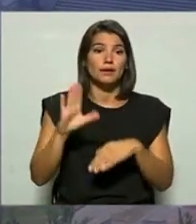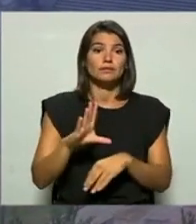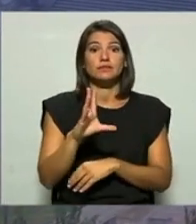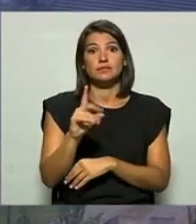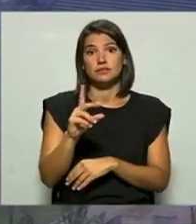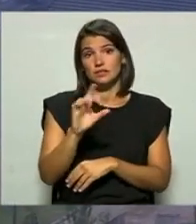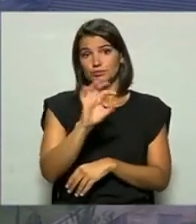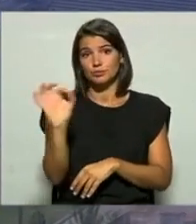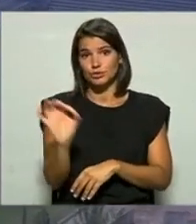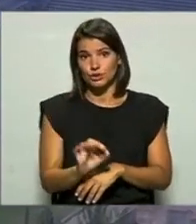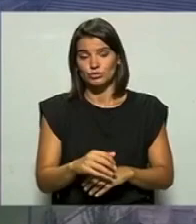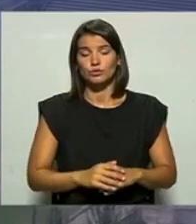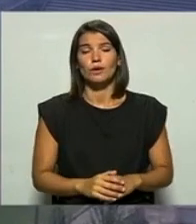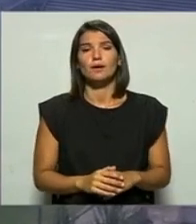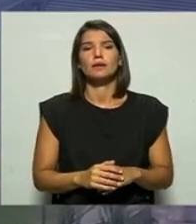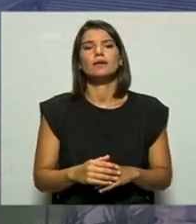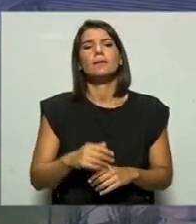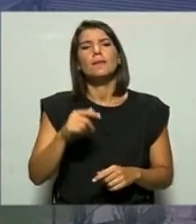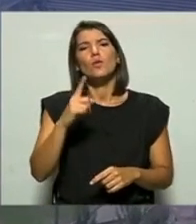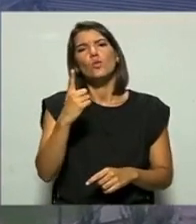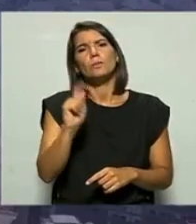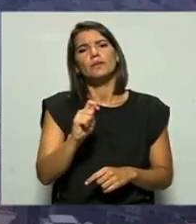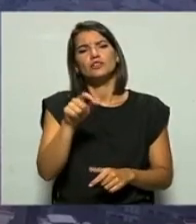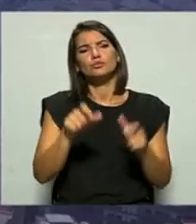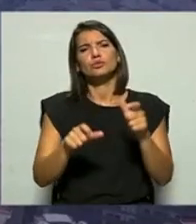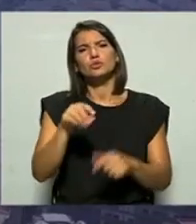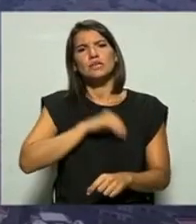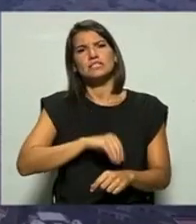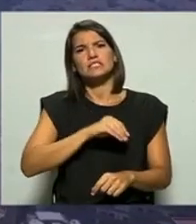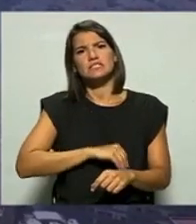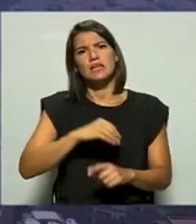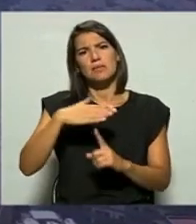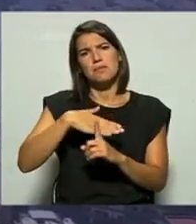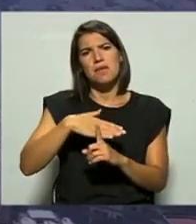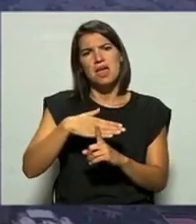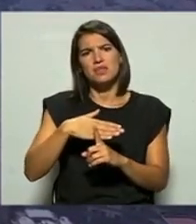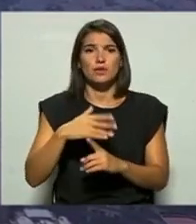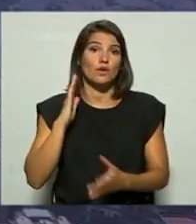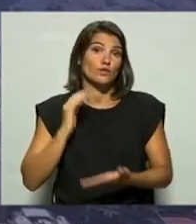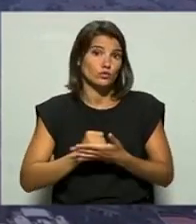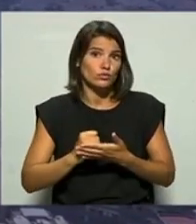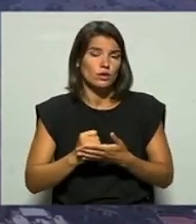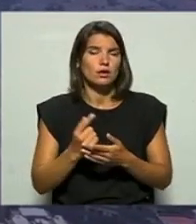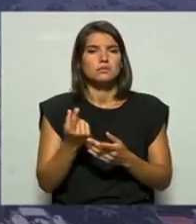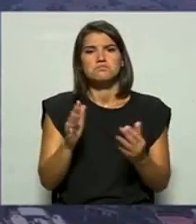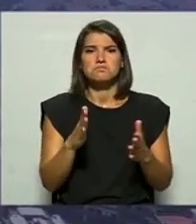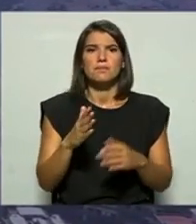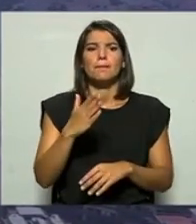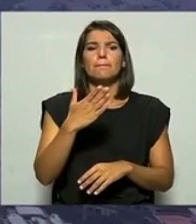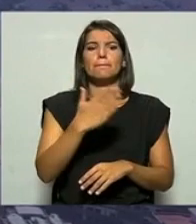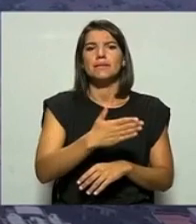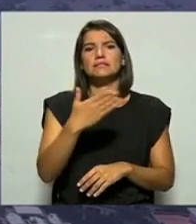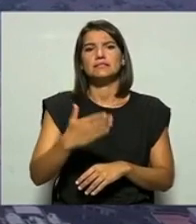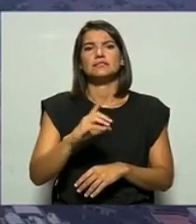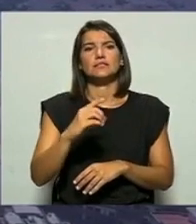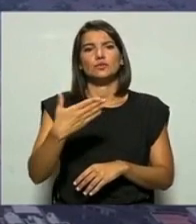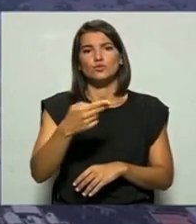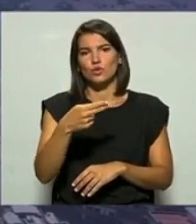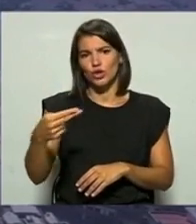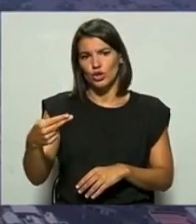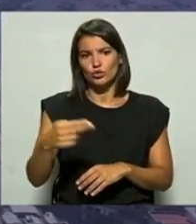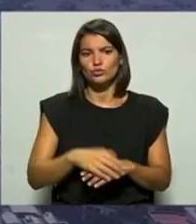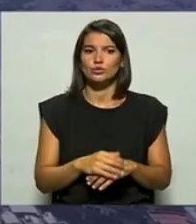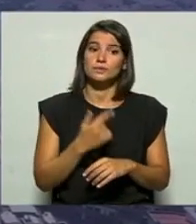de 16 por sempre o rendimento médio mensal dos trabalhadores por conta de outrem e é 1161 euros